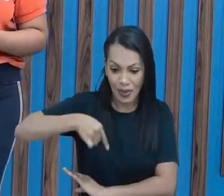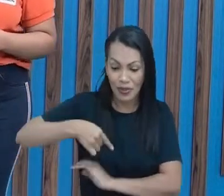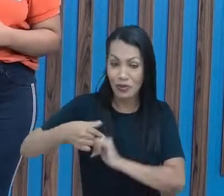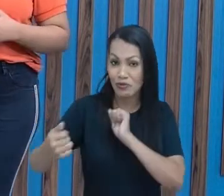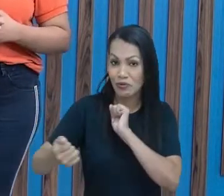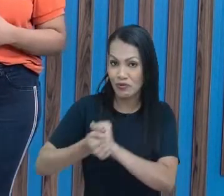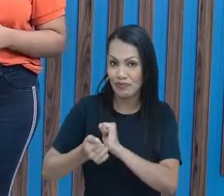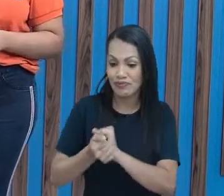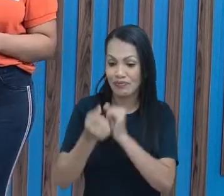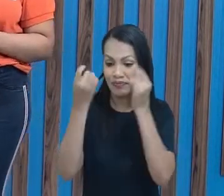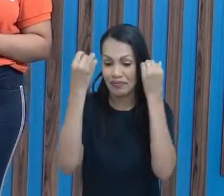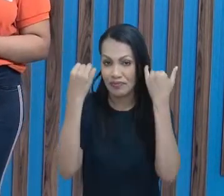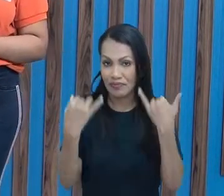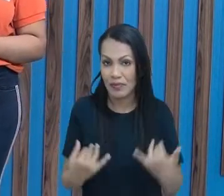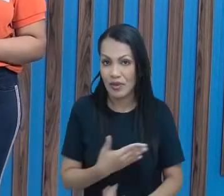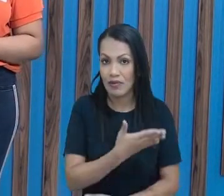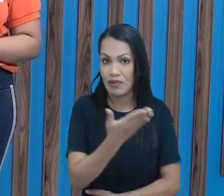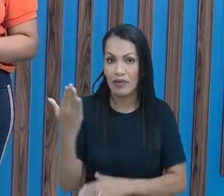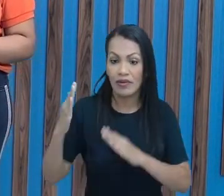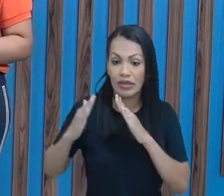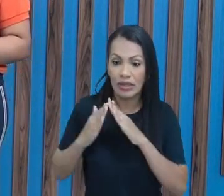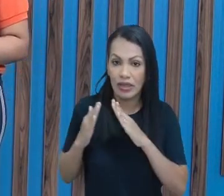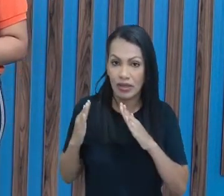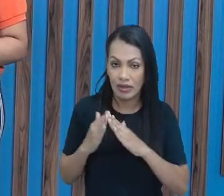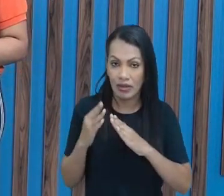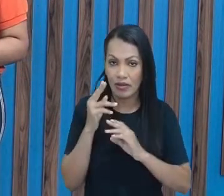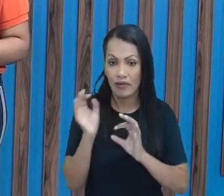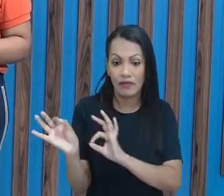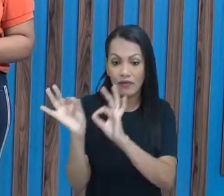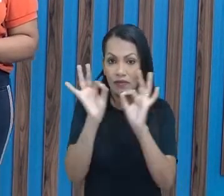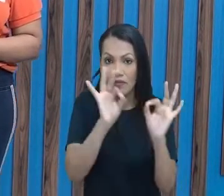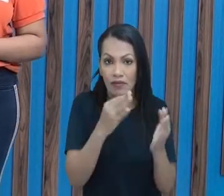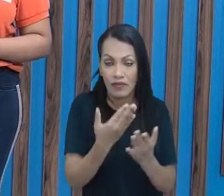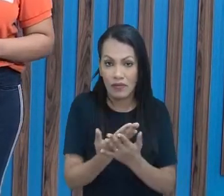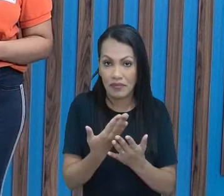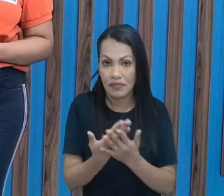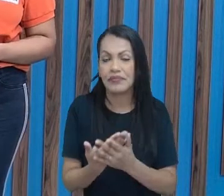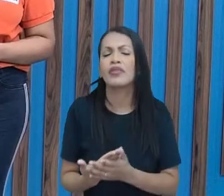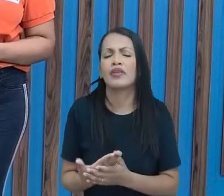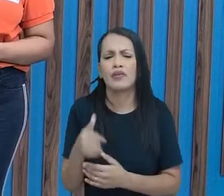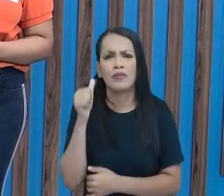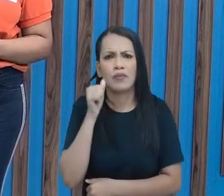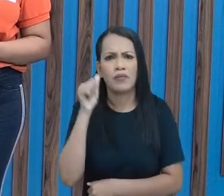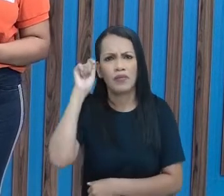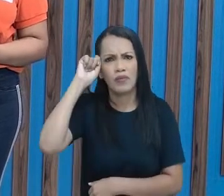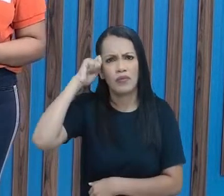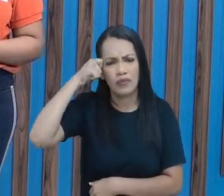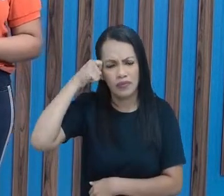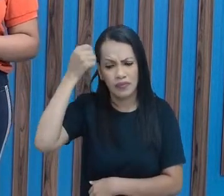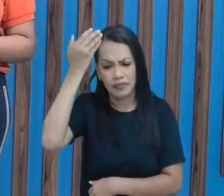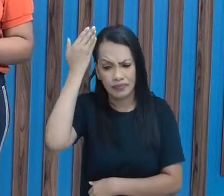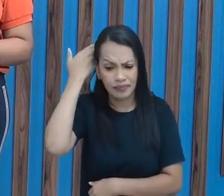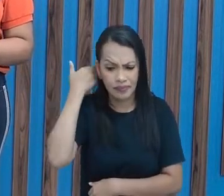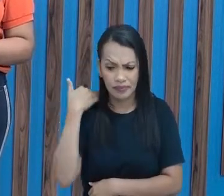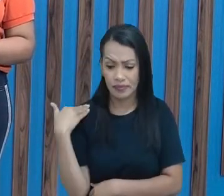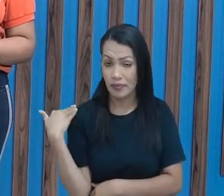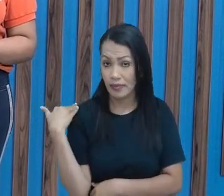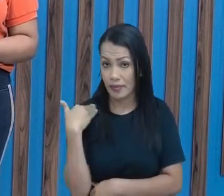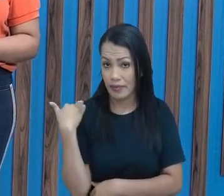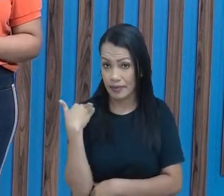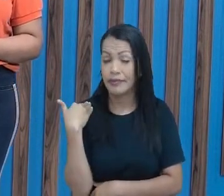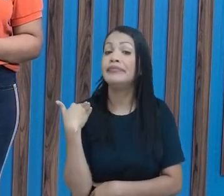eu vou me autodescrever para quem está em casa acompanhando essa aula, tá certo? Eu sou uma mulher negra de cabelos escuros,